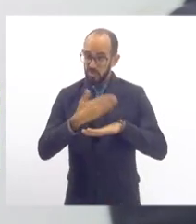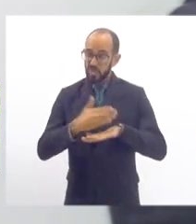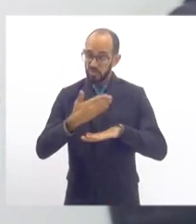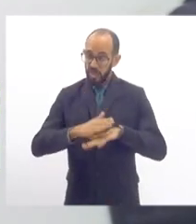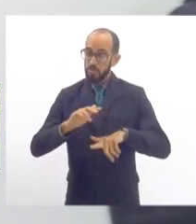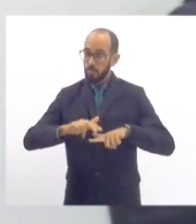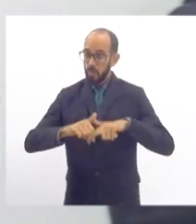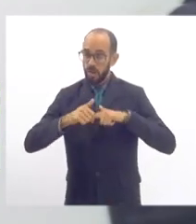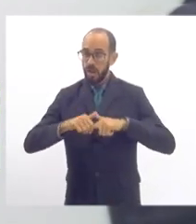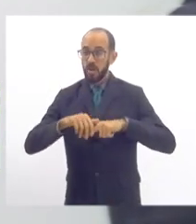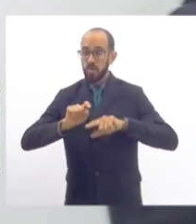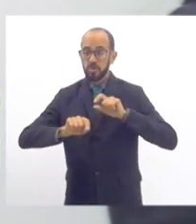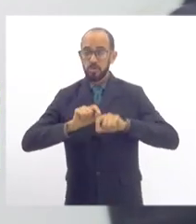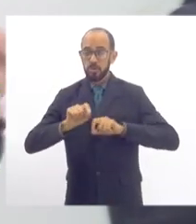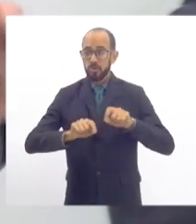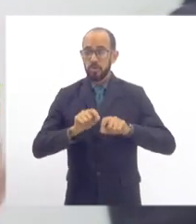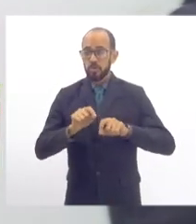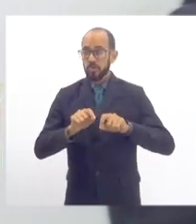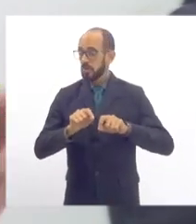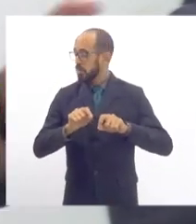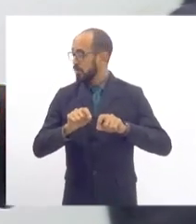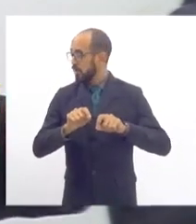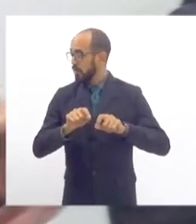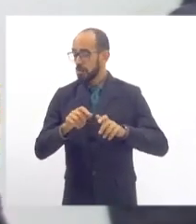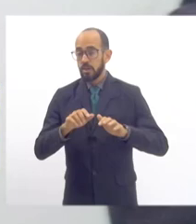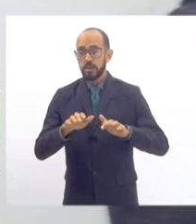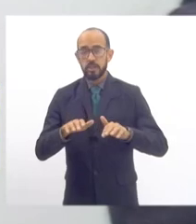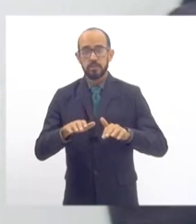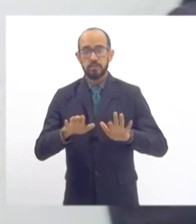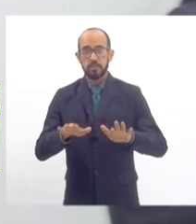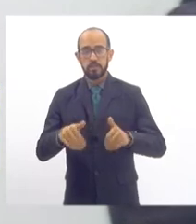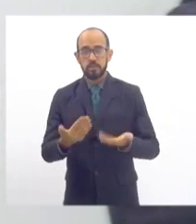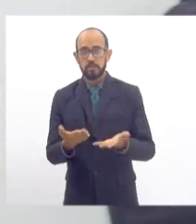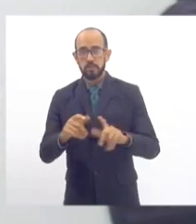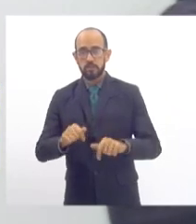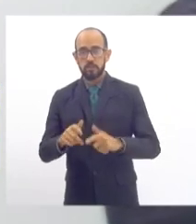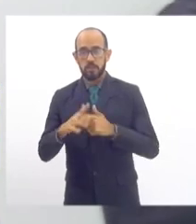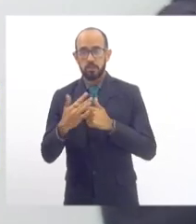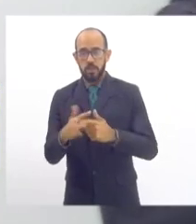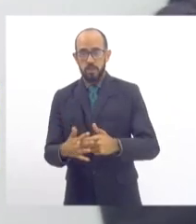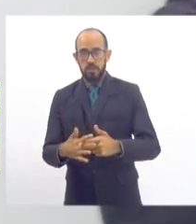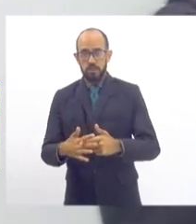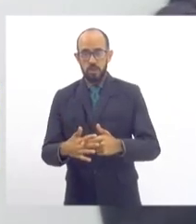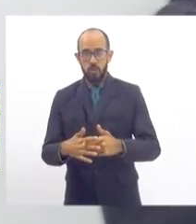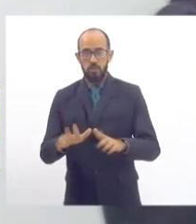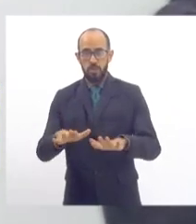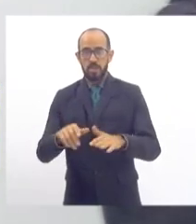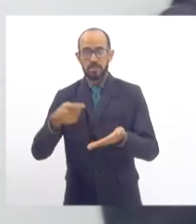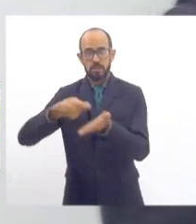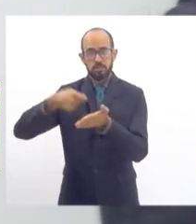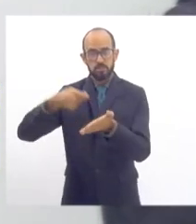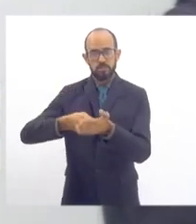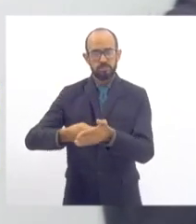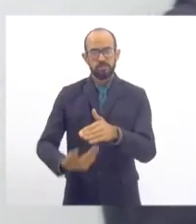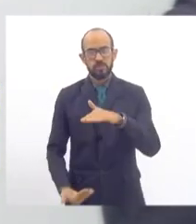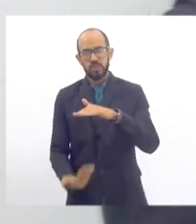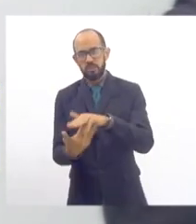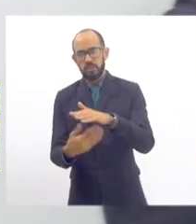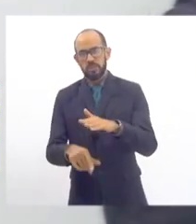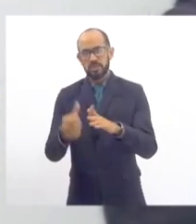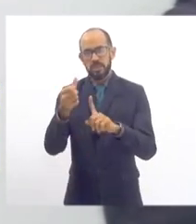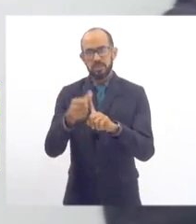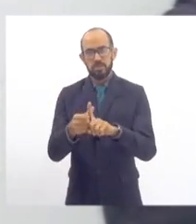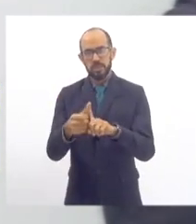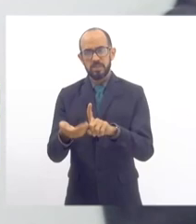do impeditivo não só da lei do regime de recuperação, mas, sobretudo, nessa imposição limitadora de 6 meses antes do término